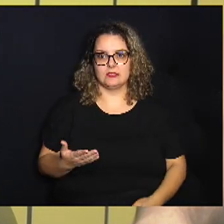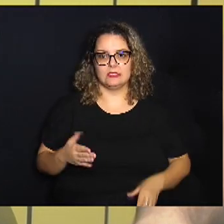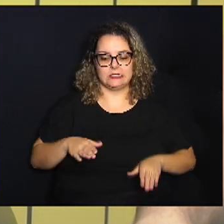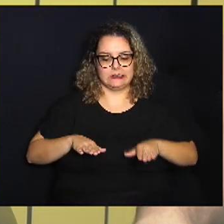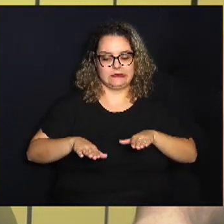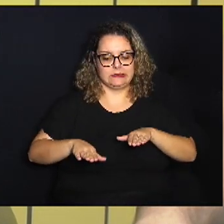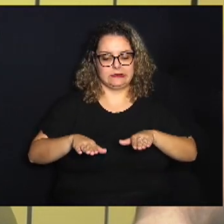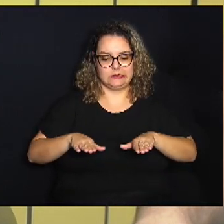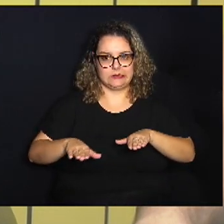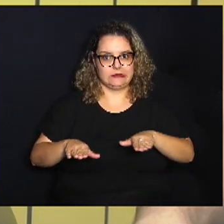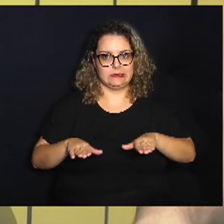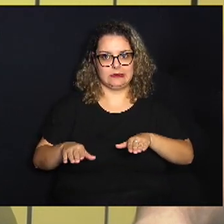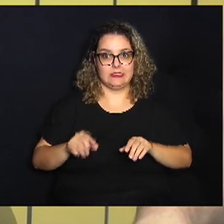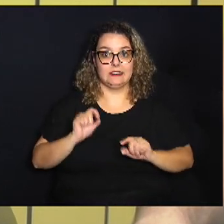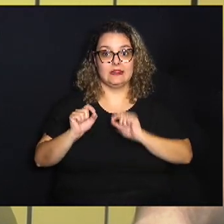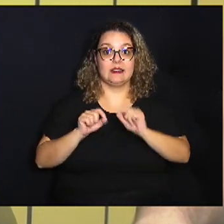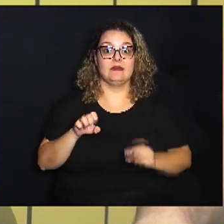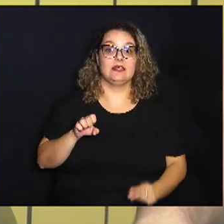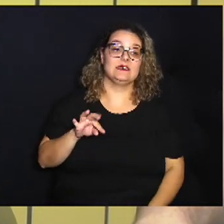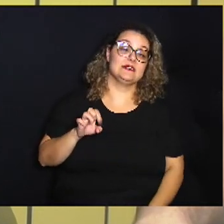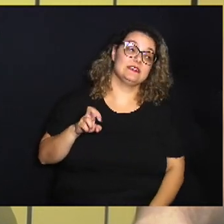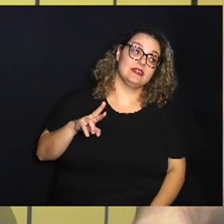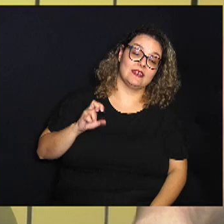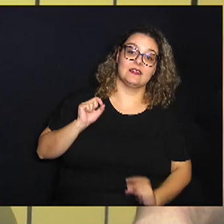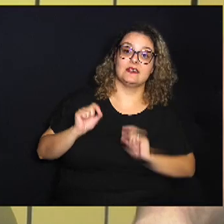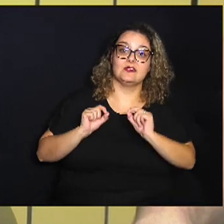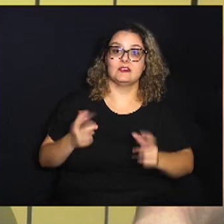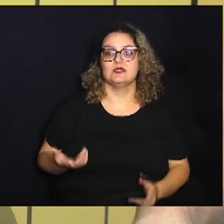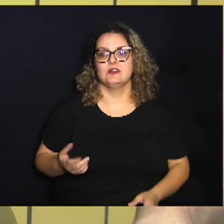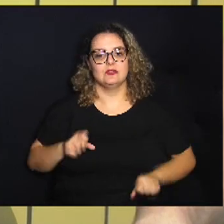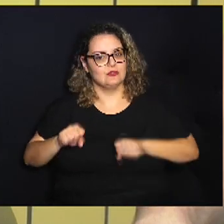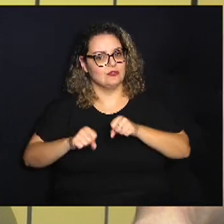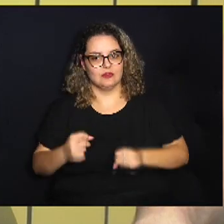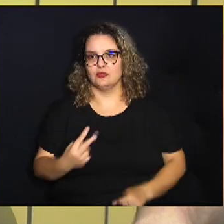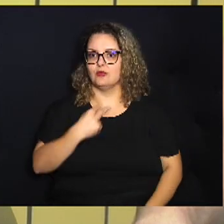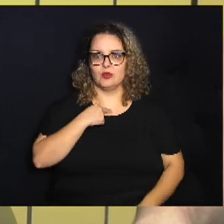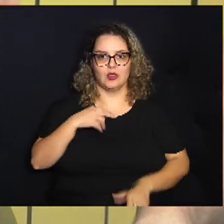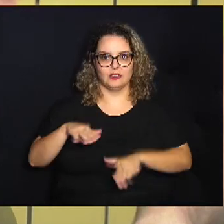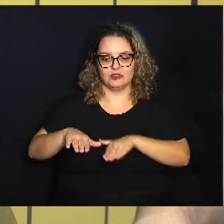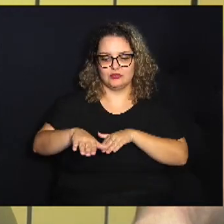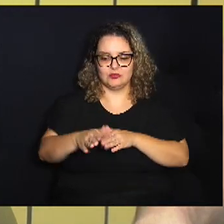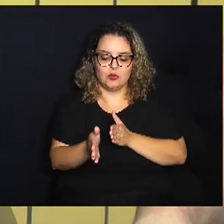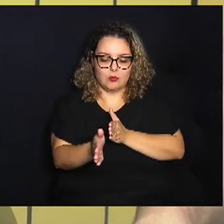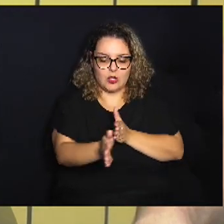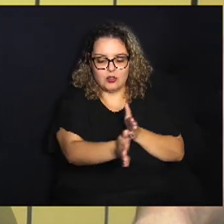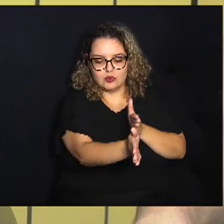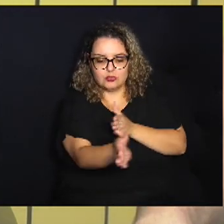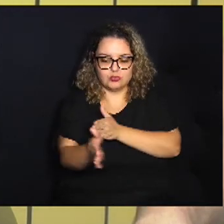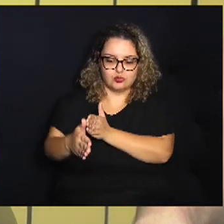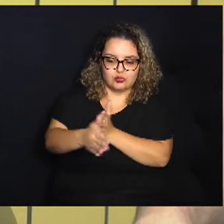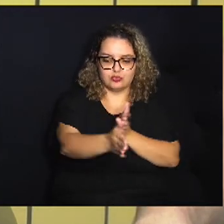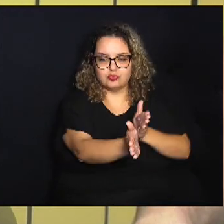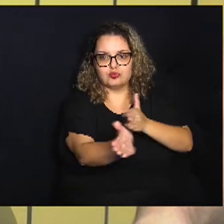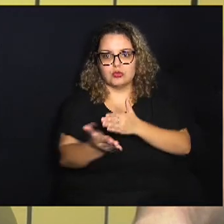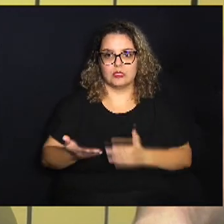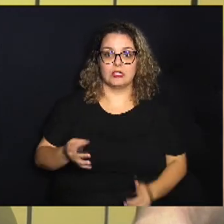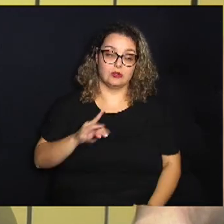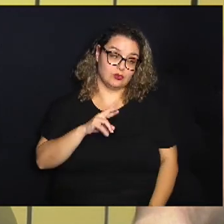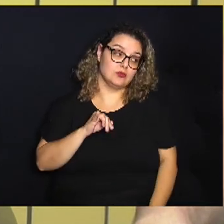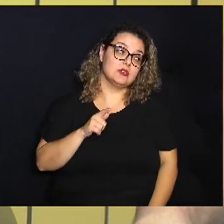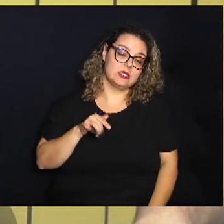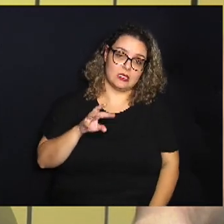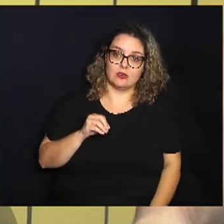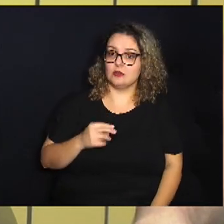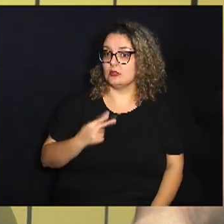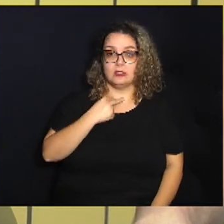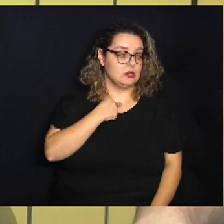ali é quem vai pegar a esteira de quem. Tá. No ciclismo, já não pode o vácuo, né? Que acontece nas provas de ciclismo e no triatlon olímpico. Não é